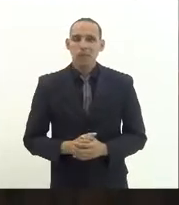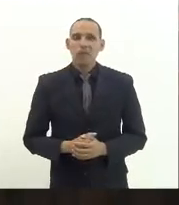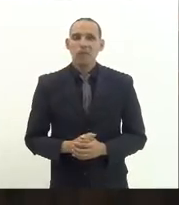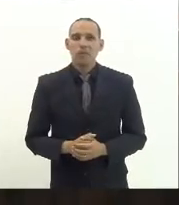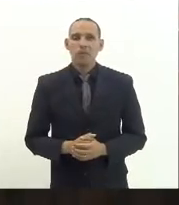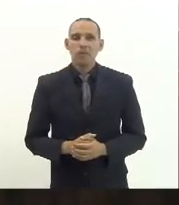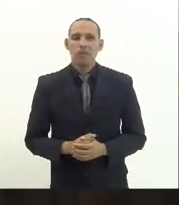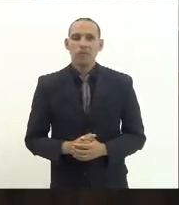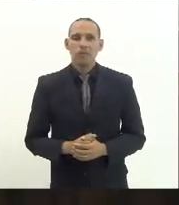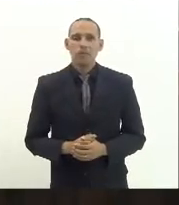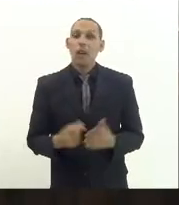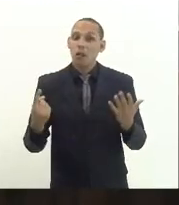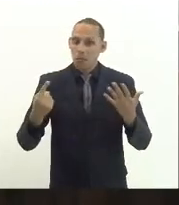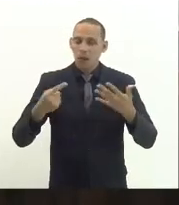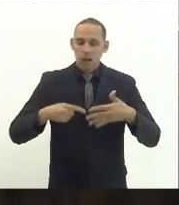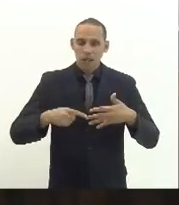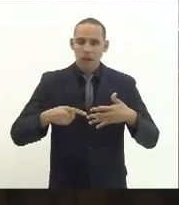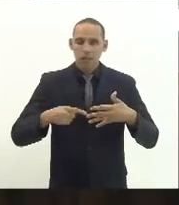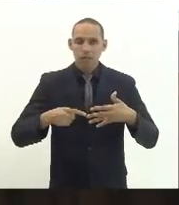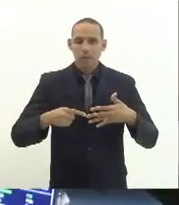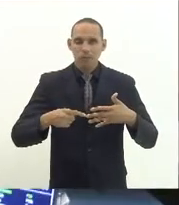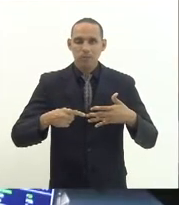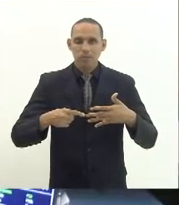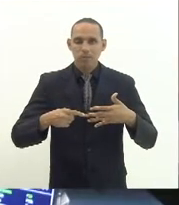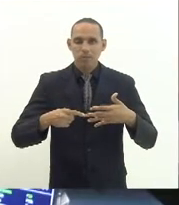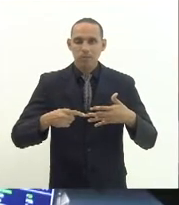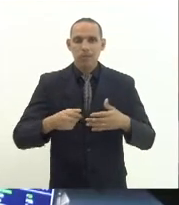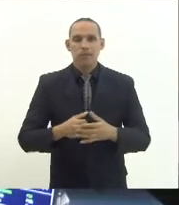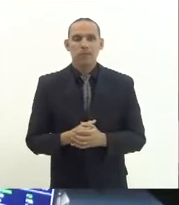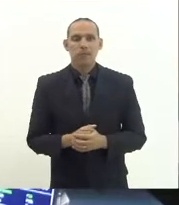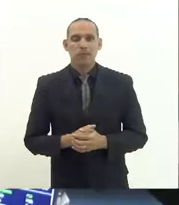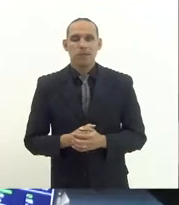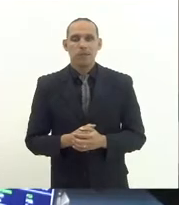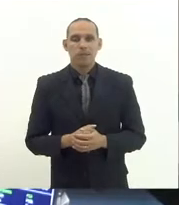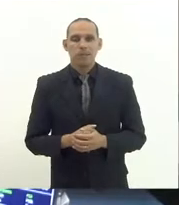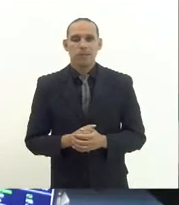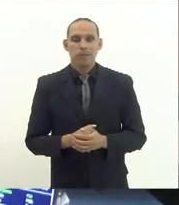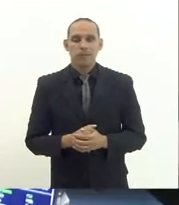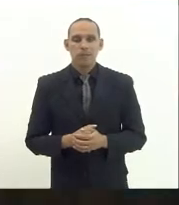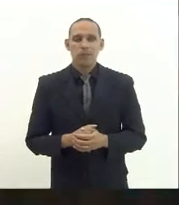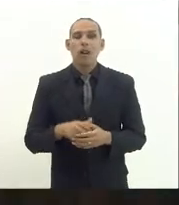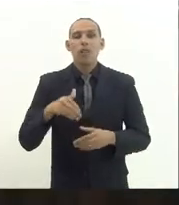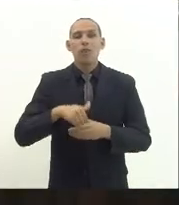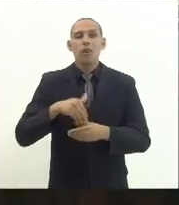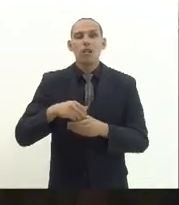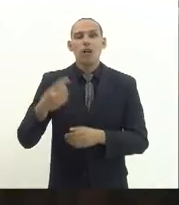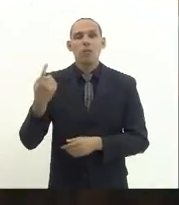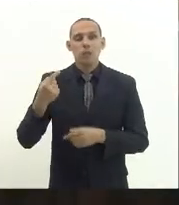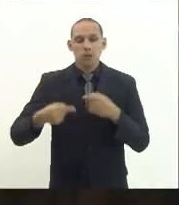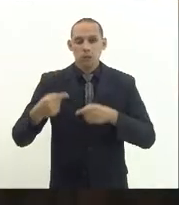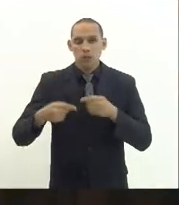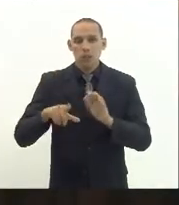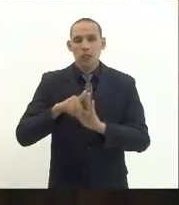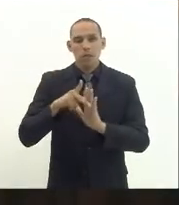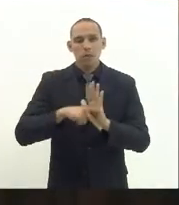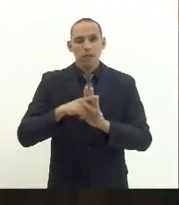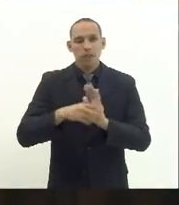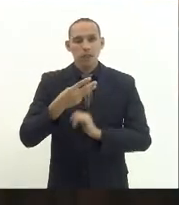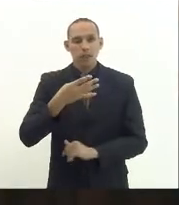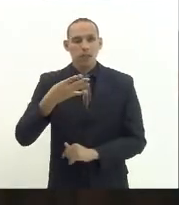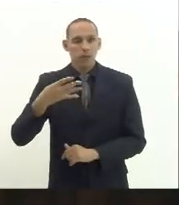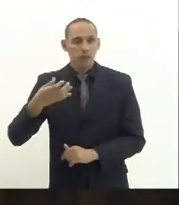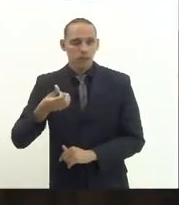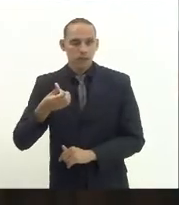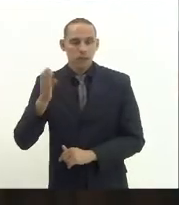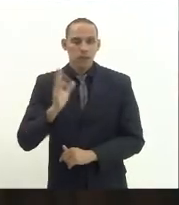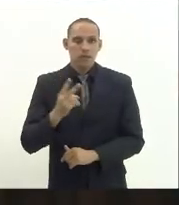a bancada do PSOL e em votação em primeira discussão projeto de lei 3446